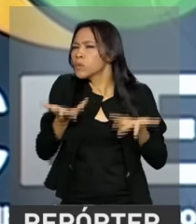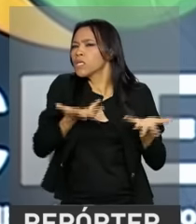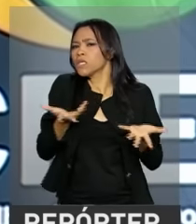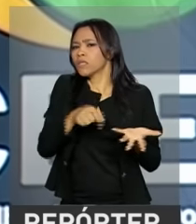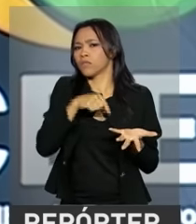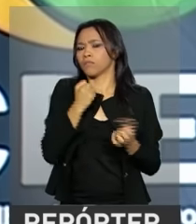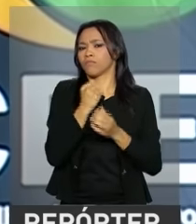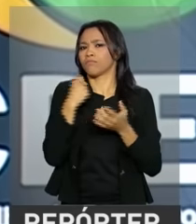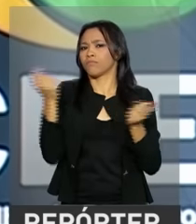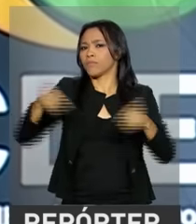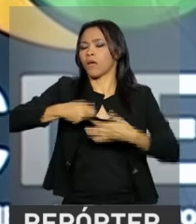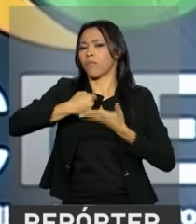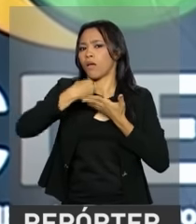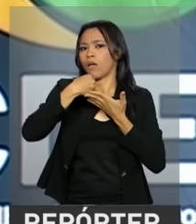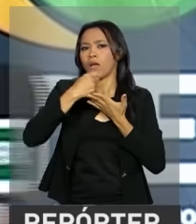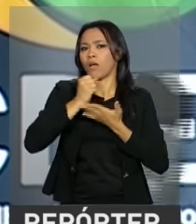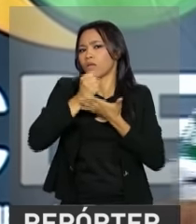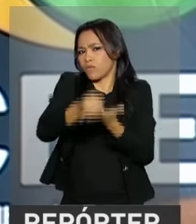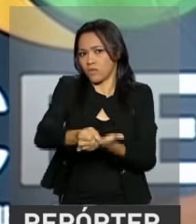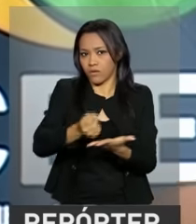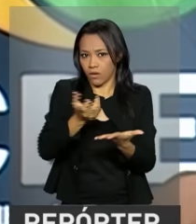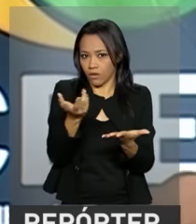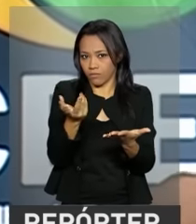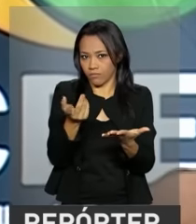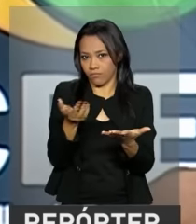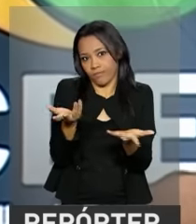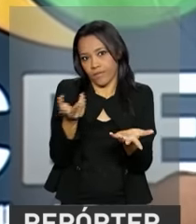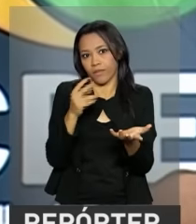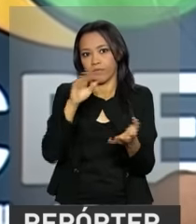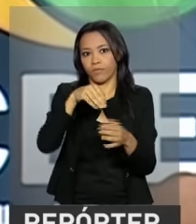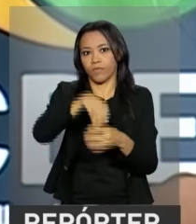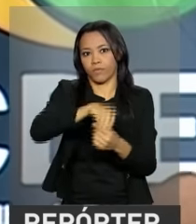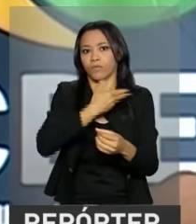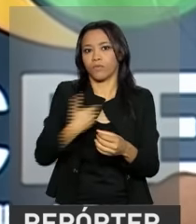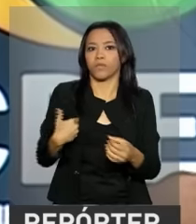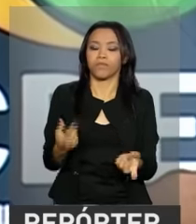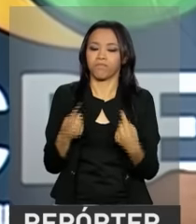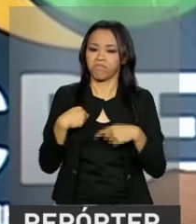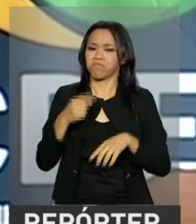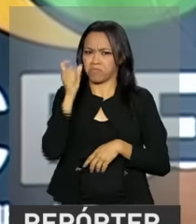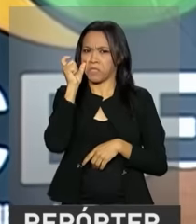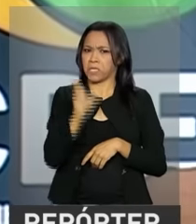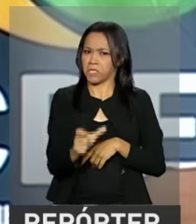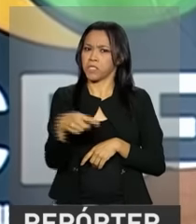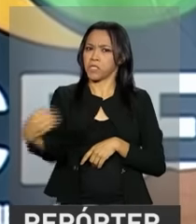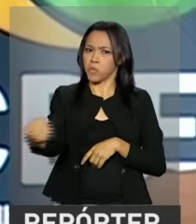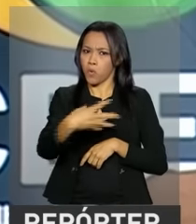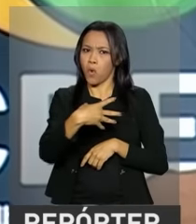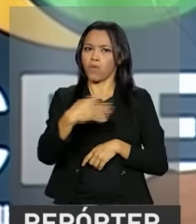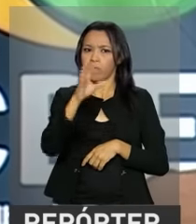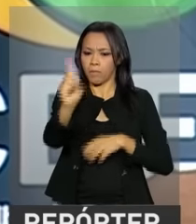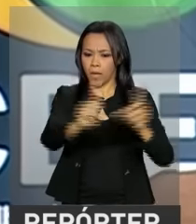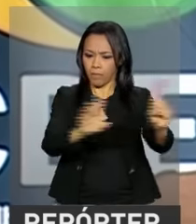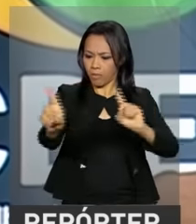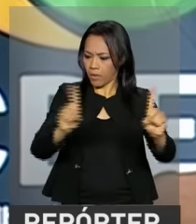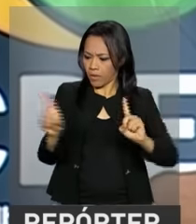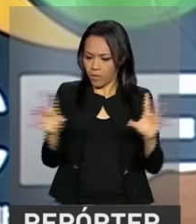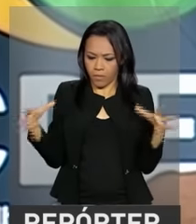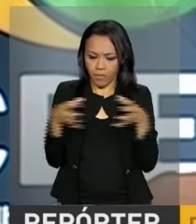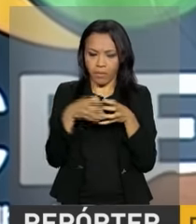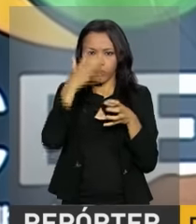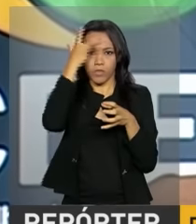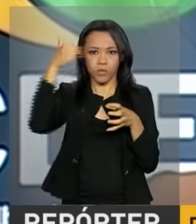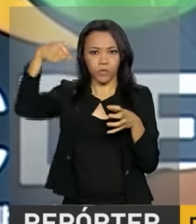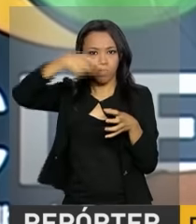que eles podem dar, um olhar de fora do governo? É muito interessante essa nova formação do Conselho. Ela